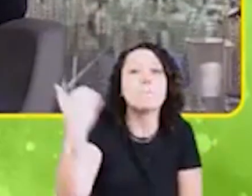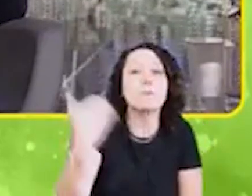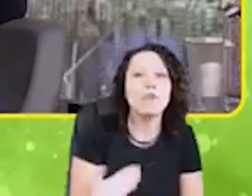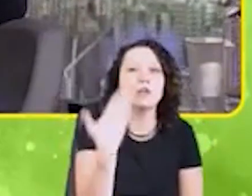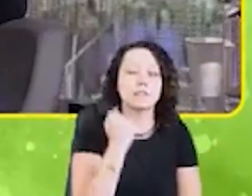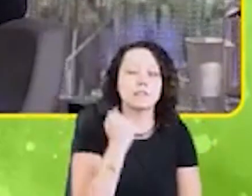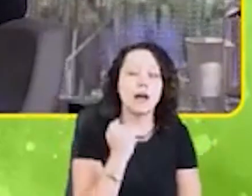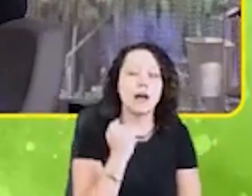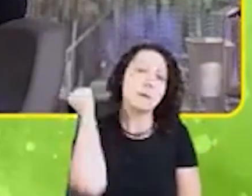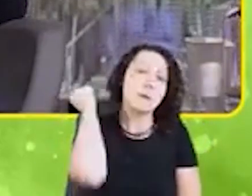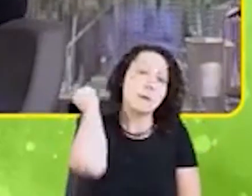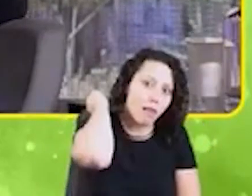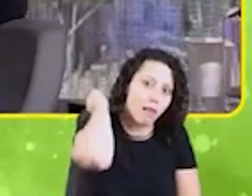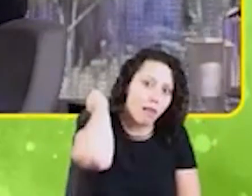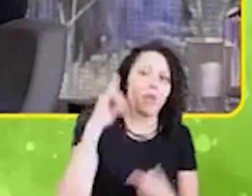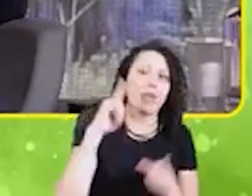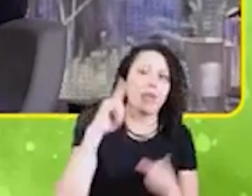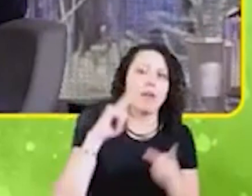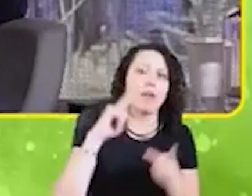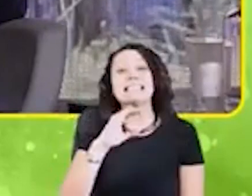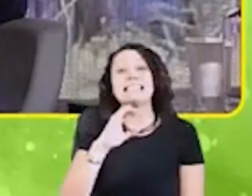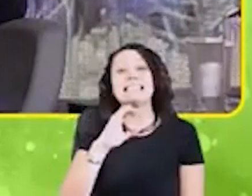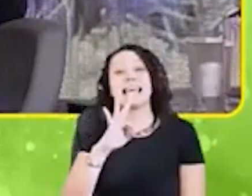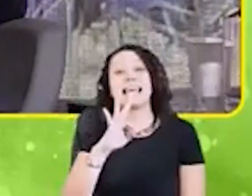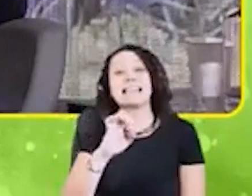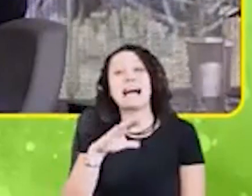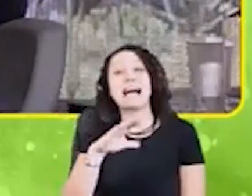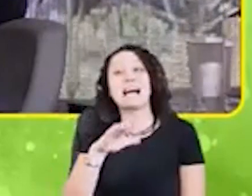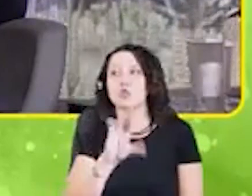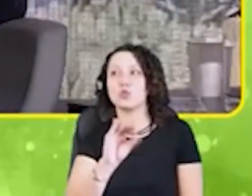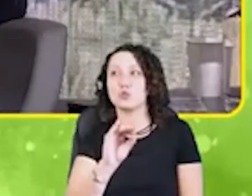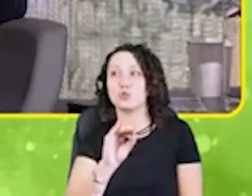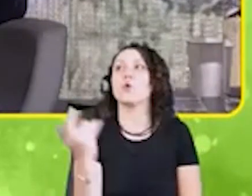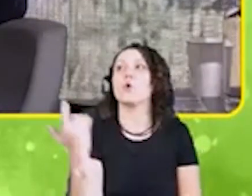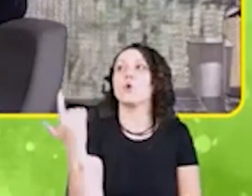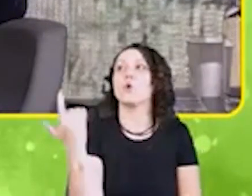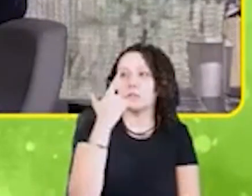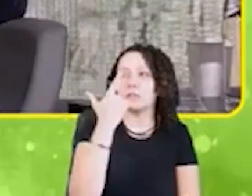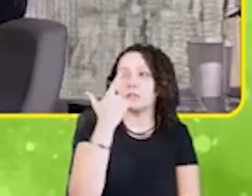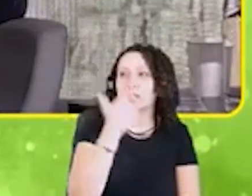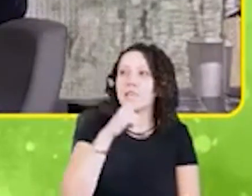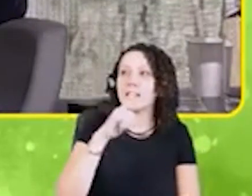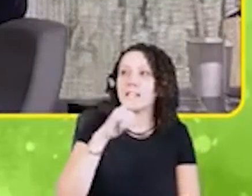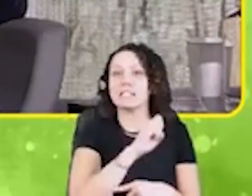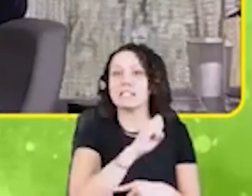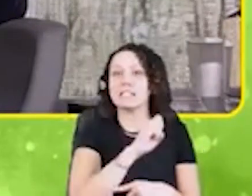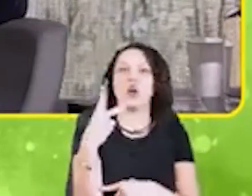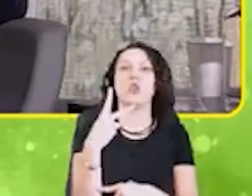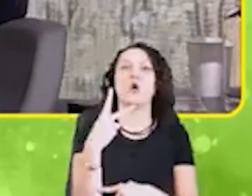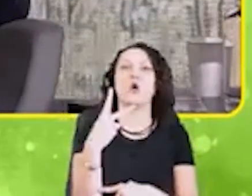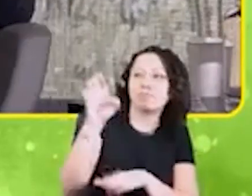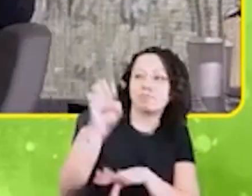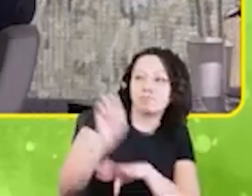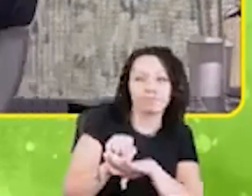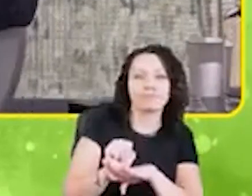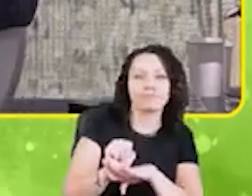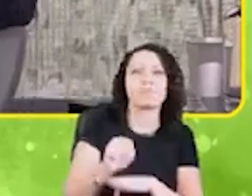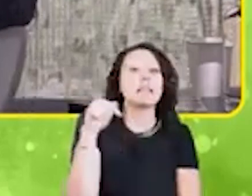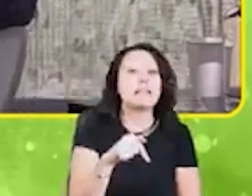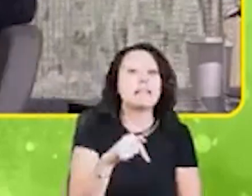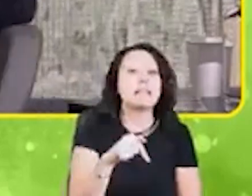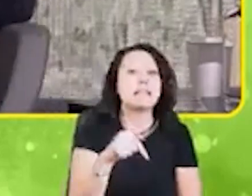têm uma capacidade enorme de capturar carbono e o Brasil tem uma política de conservação já das